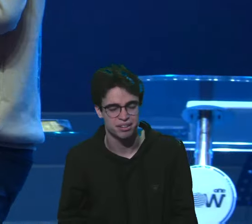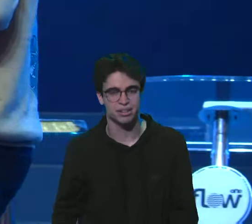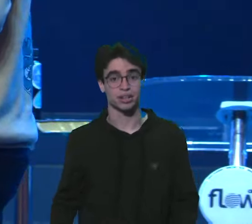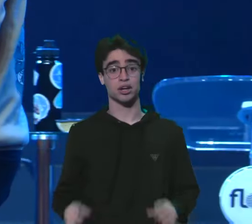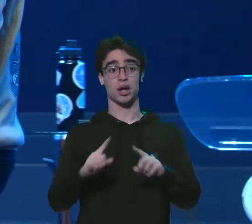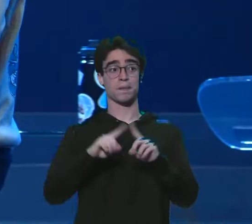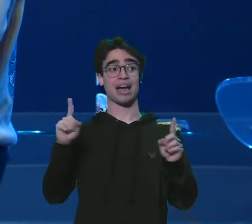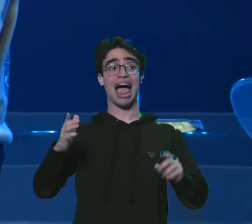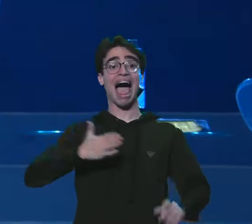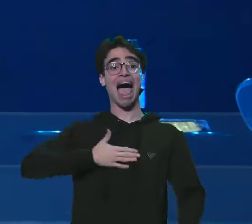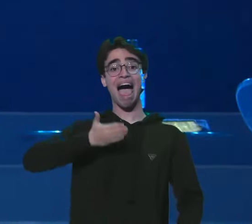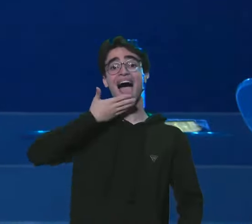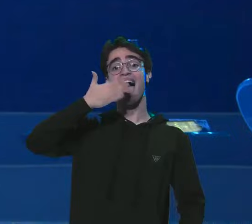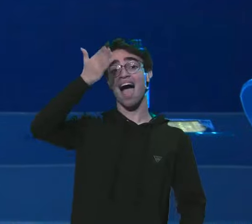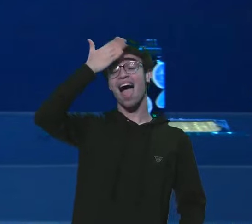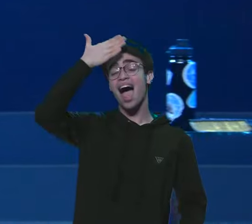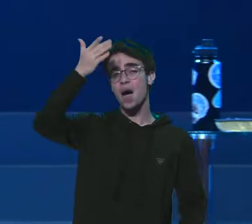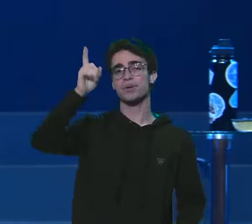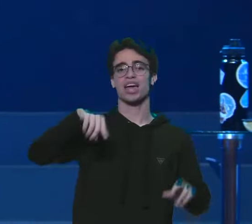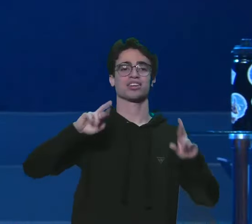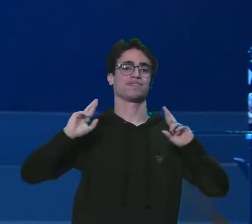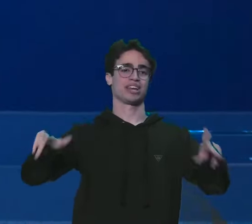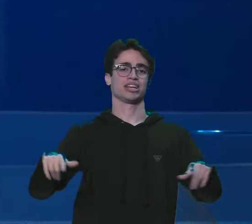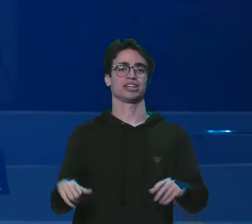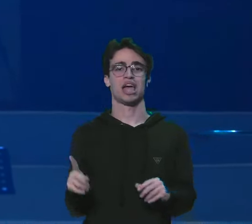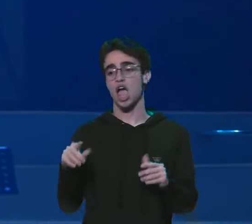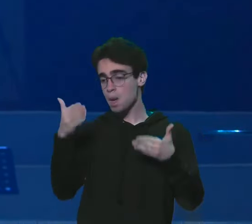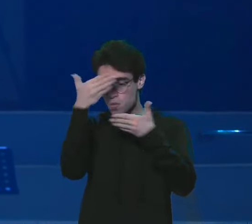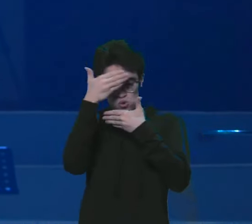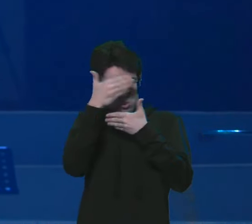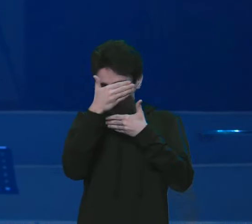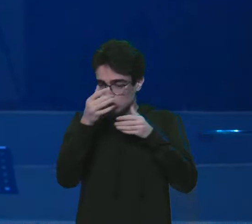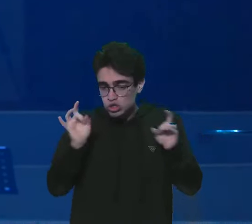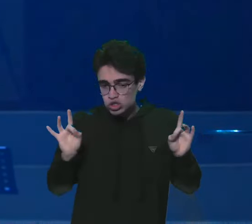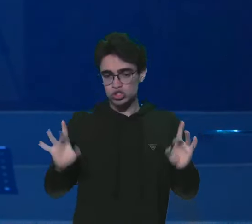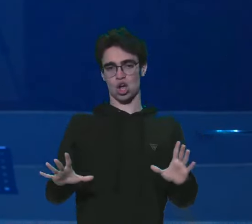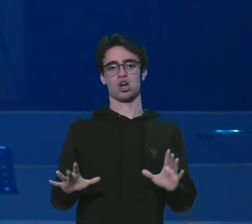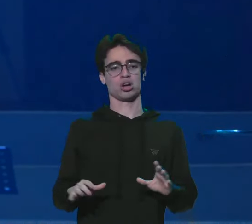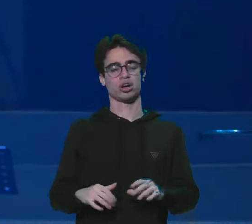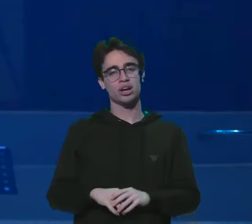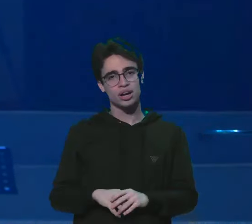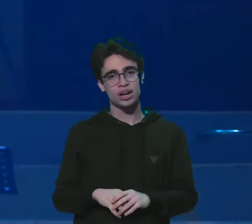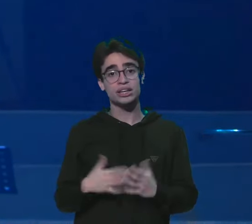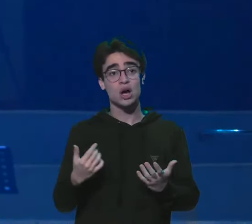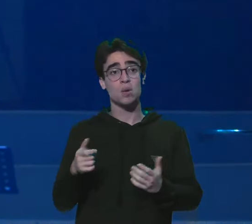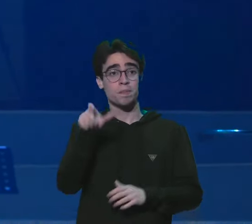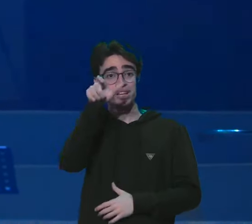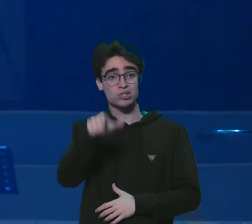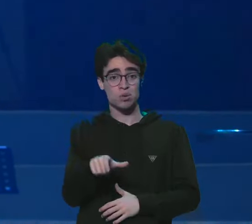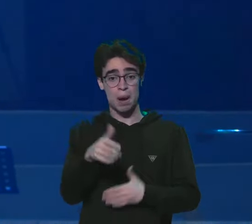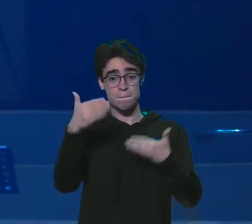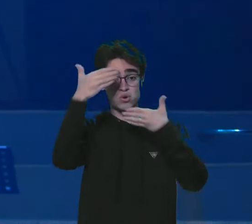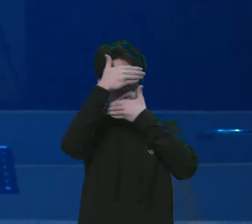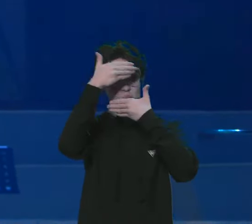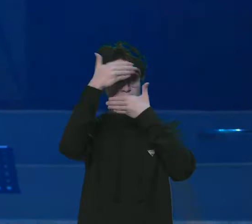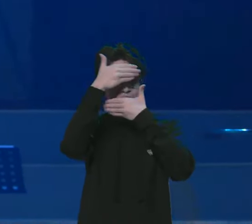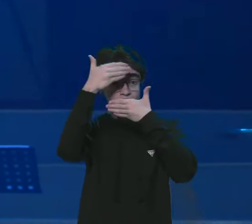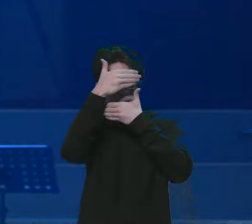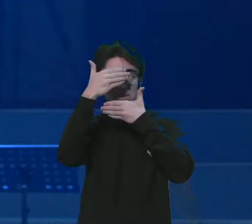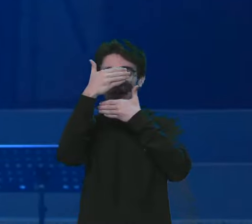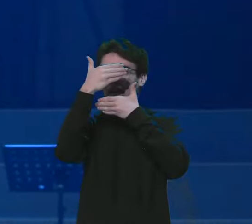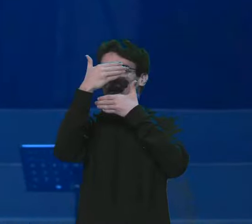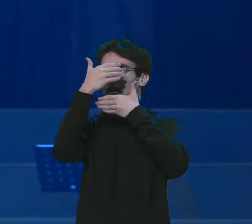Com árabe não é assim, é muçulmano e acabou. E para um muçulmano